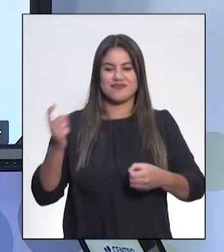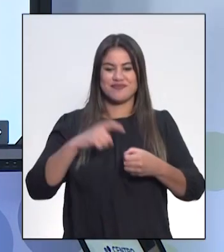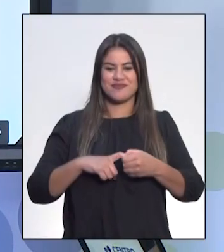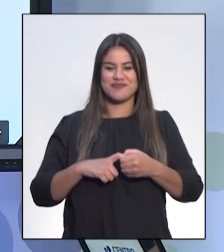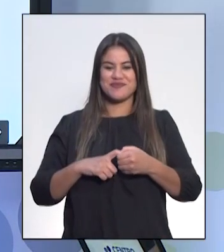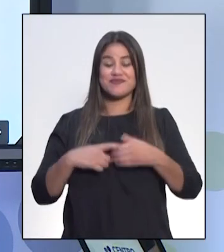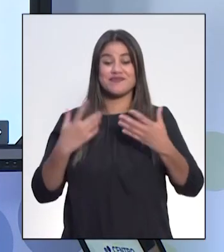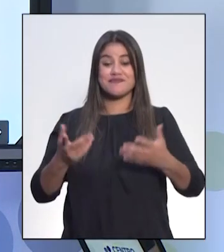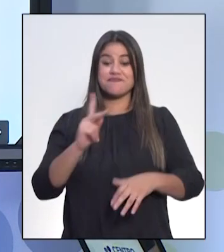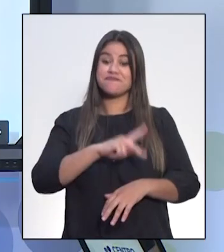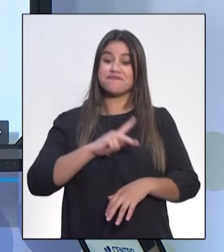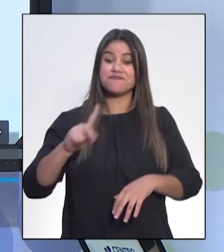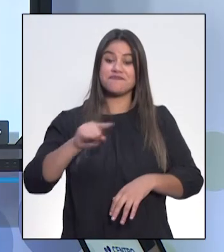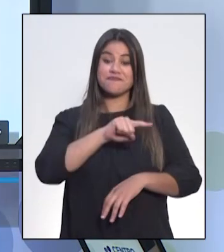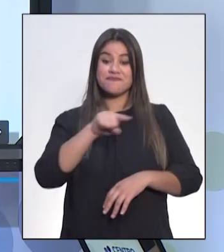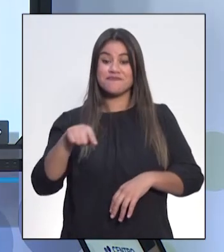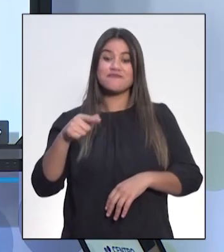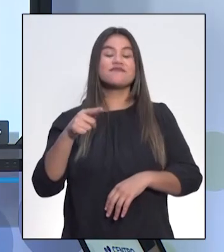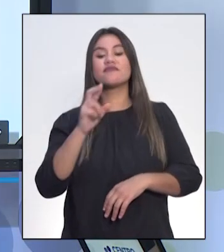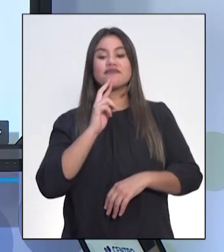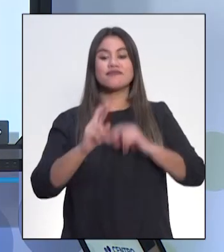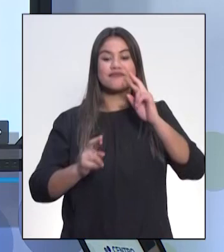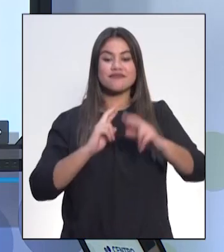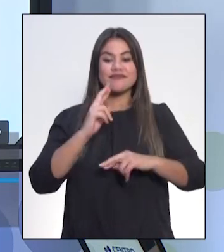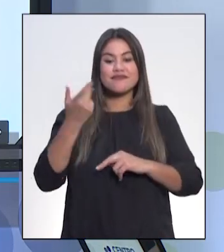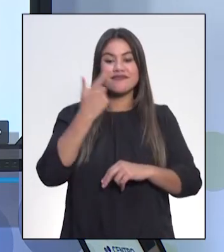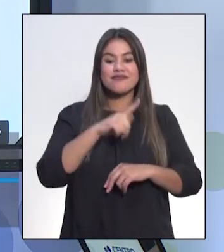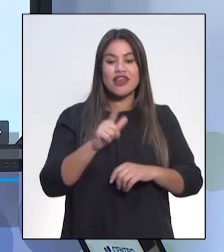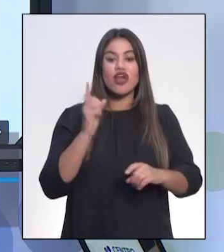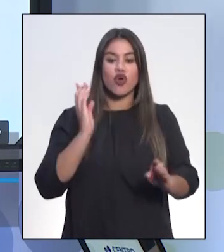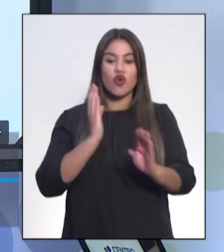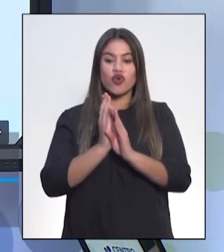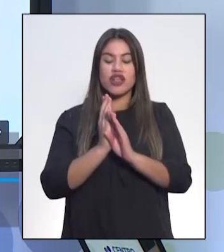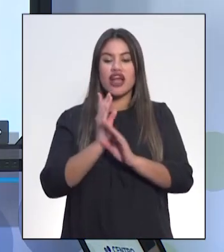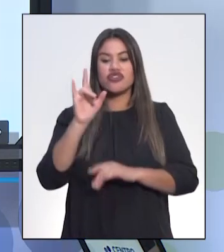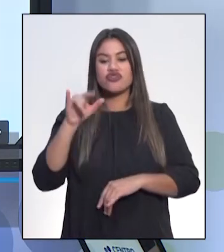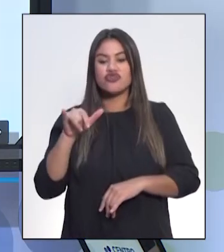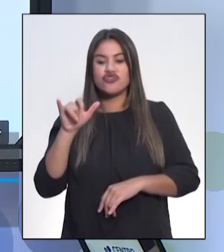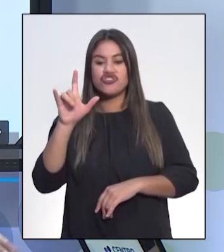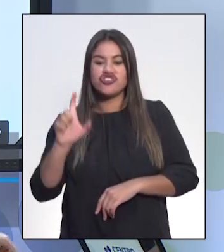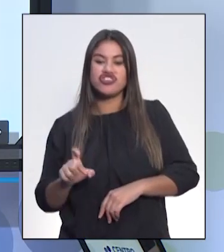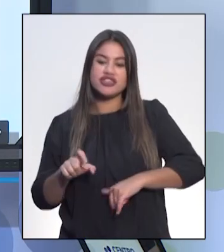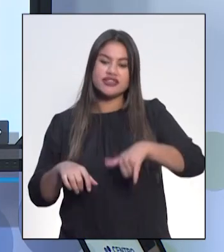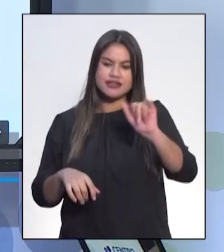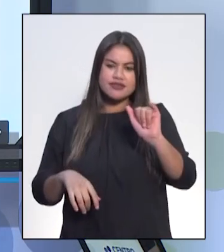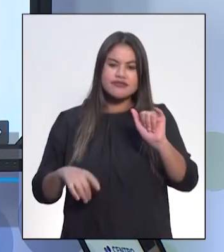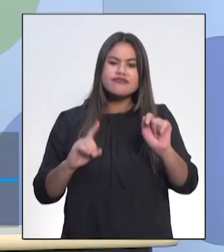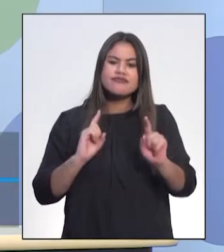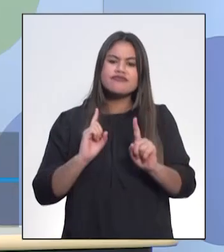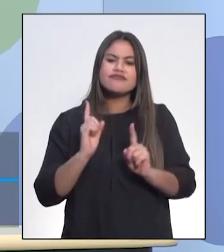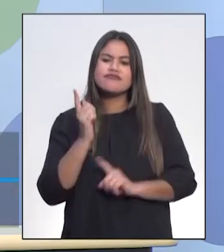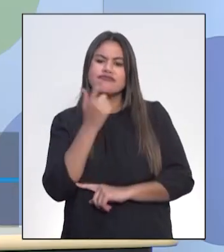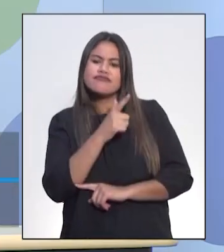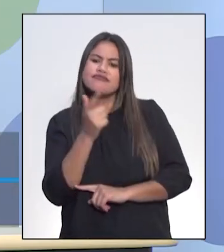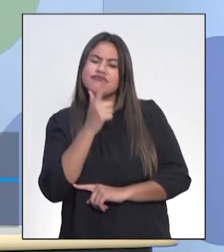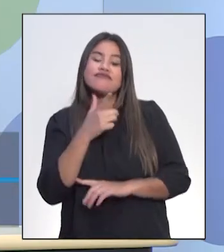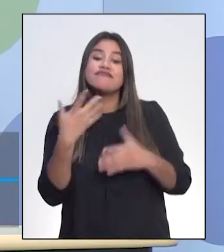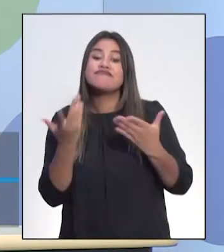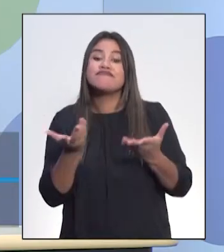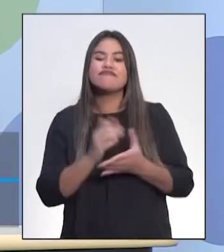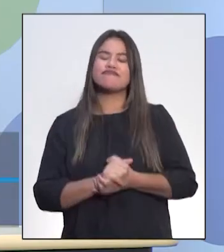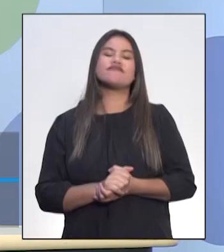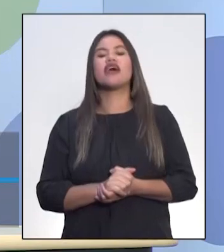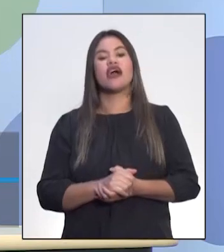Voltamos. E aí, professor Inês, eles conseguiram responder o item C? Eles acharam as dimensões, o x e o y? Conta para mim. Professora Roberta, os